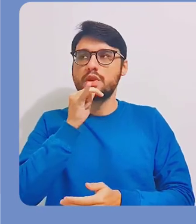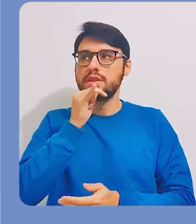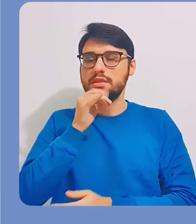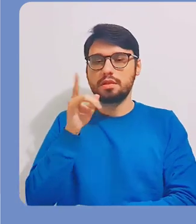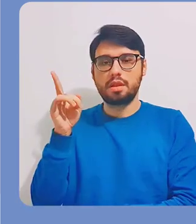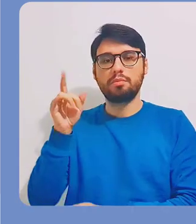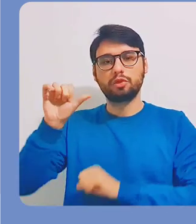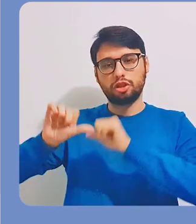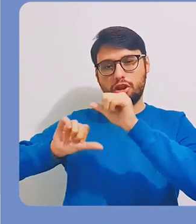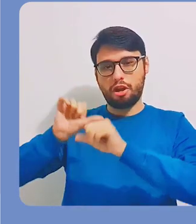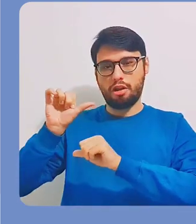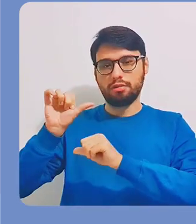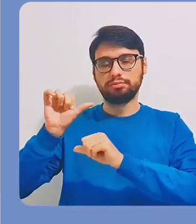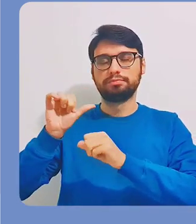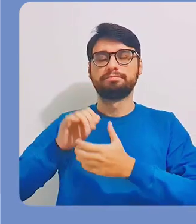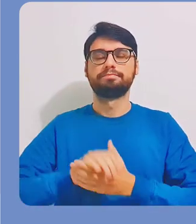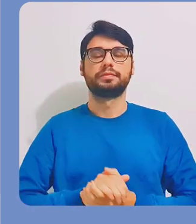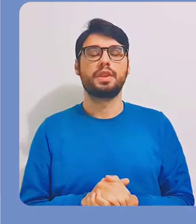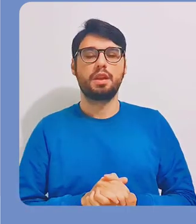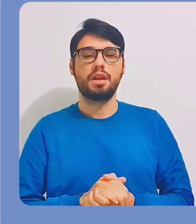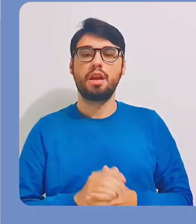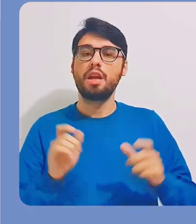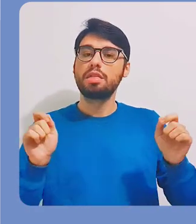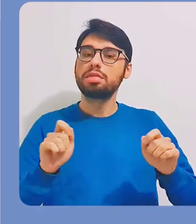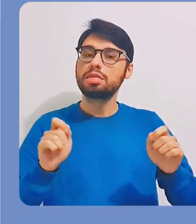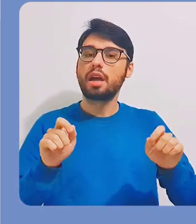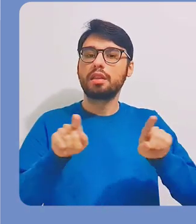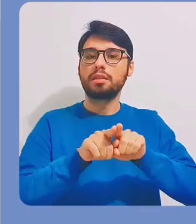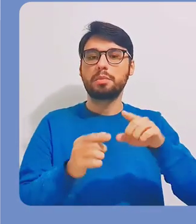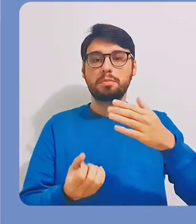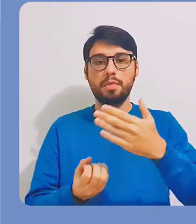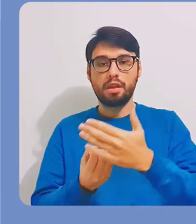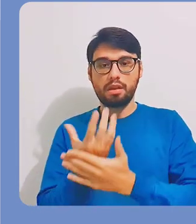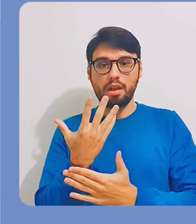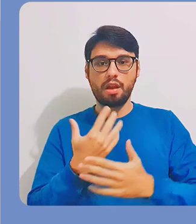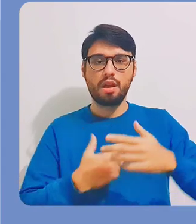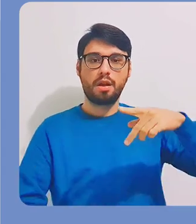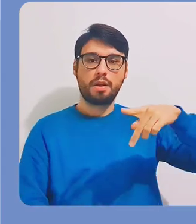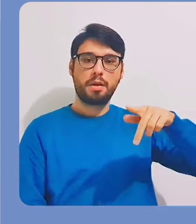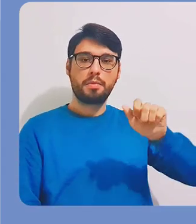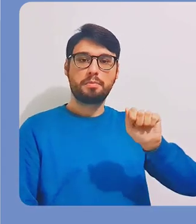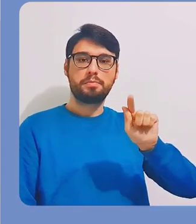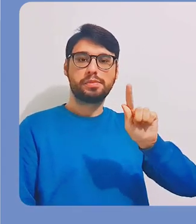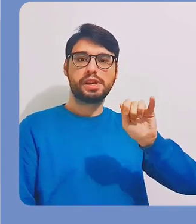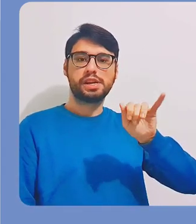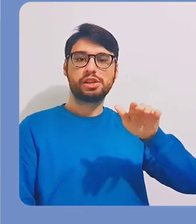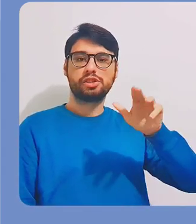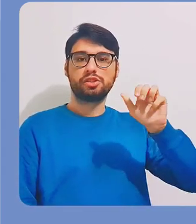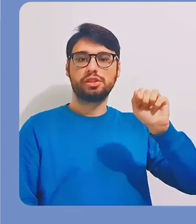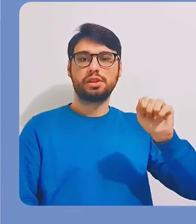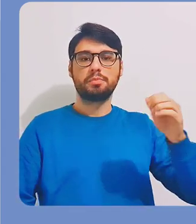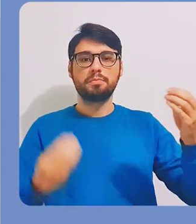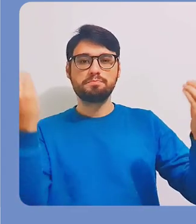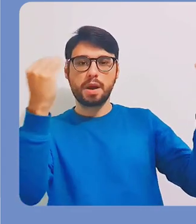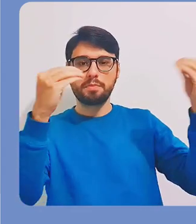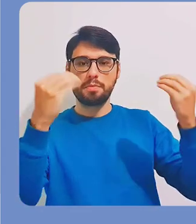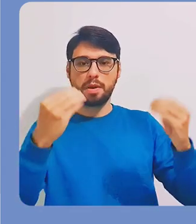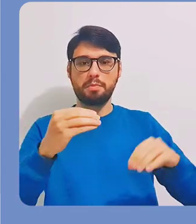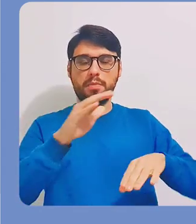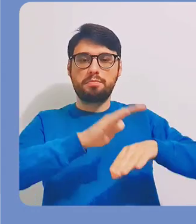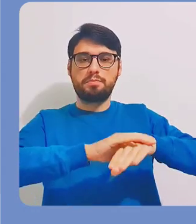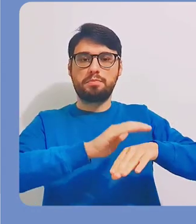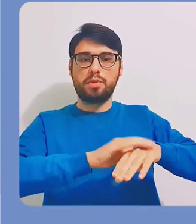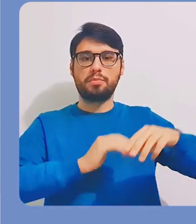Depois isso aqui pode ser alterado, né? E eu posso também criar uma página de postagem. Então, embora o meu